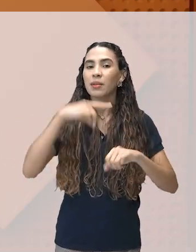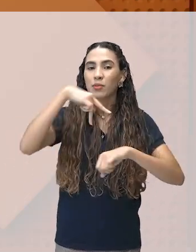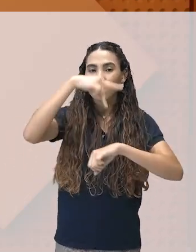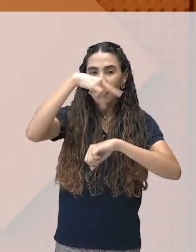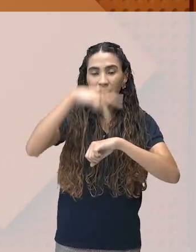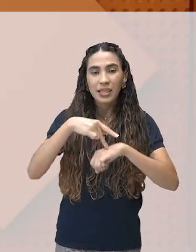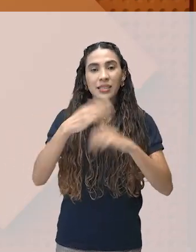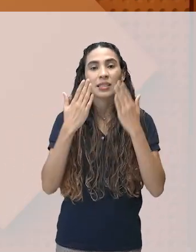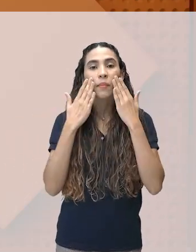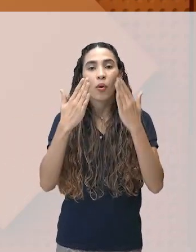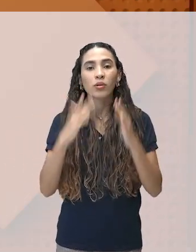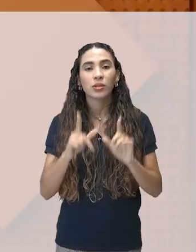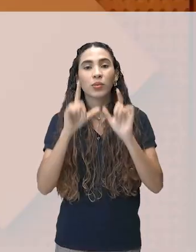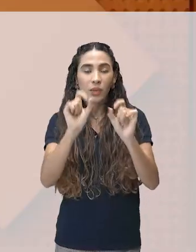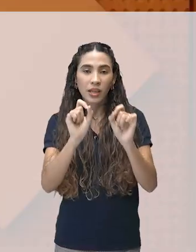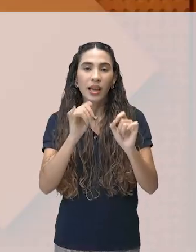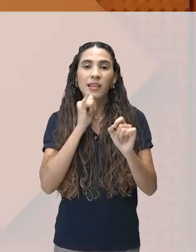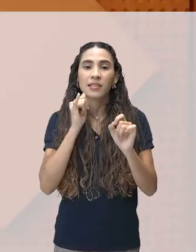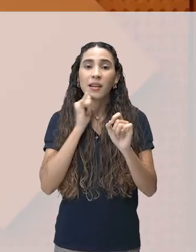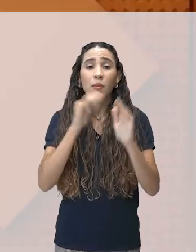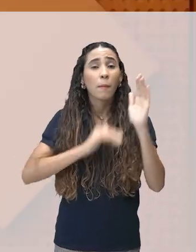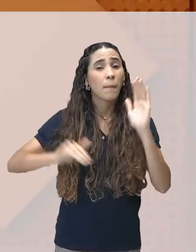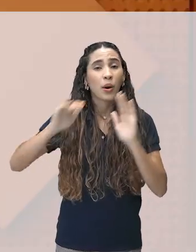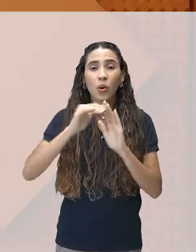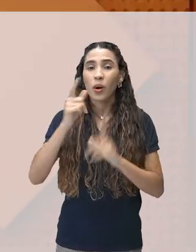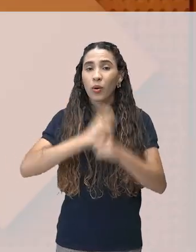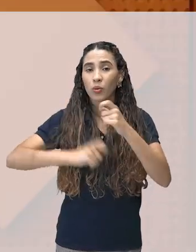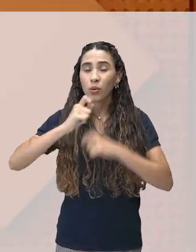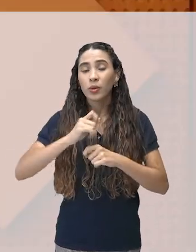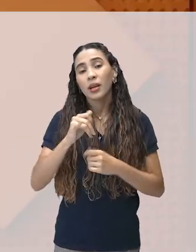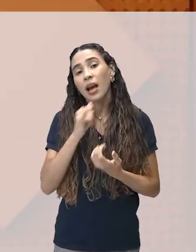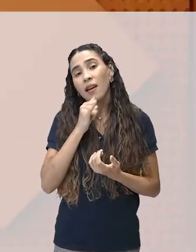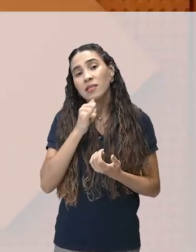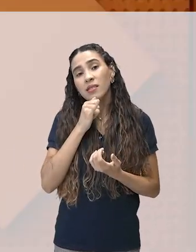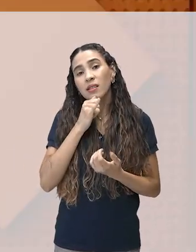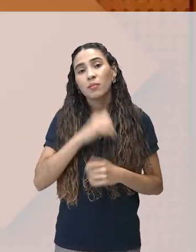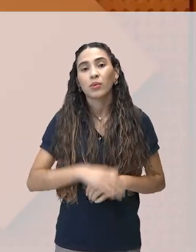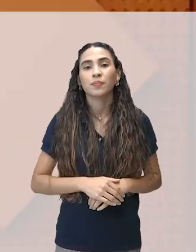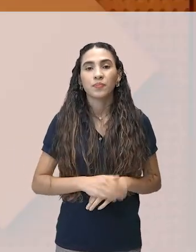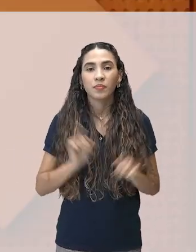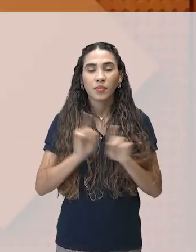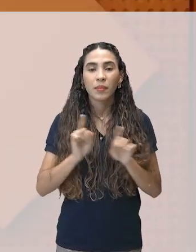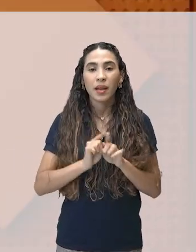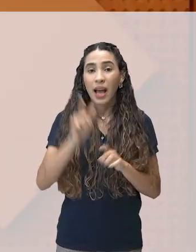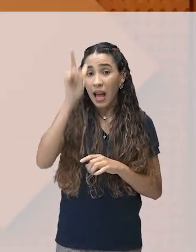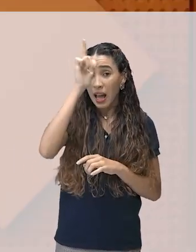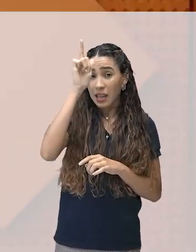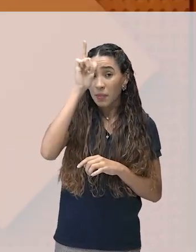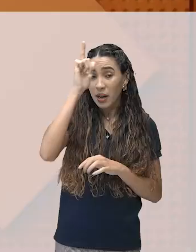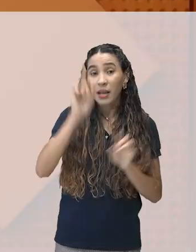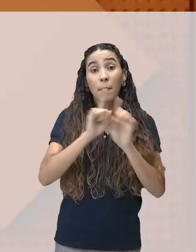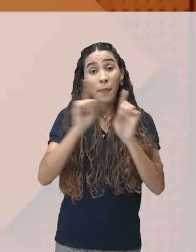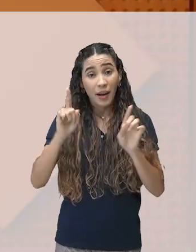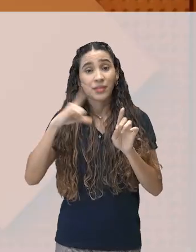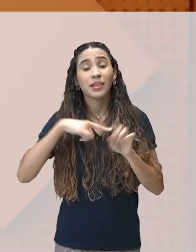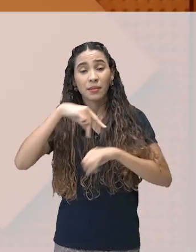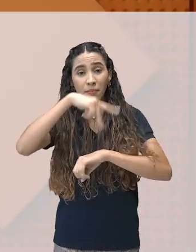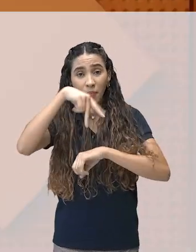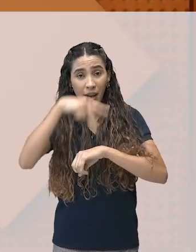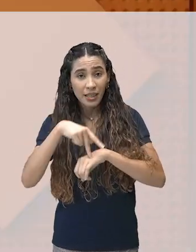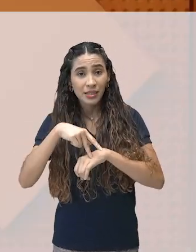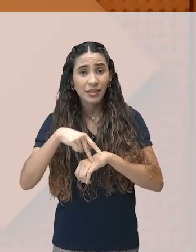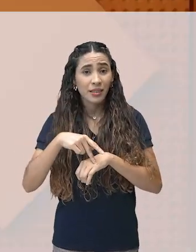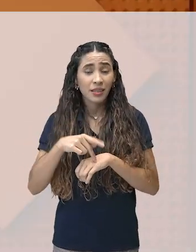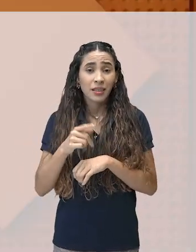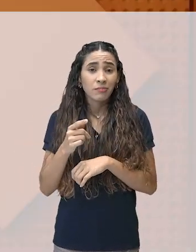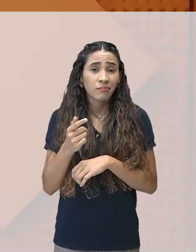que figuram ali entre as maiores economias do mundo, como é o caso, por exemplo, da Alemanha, mas nós temos países que não